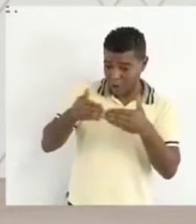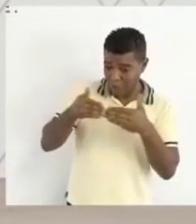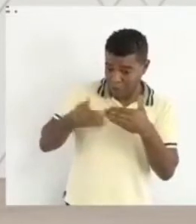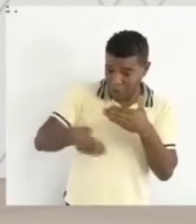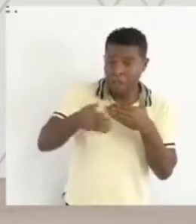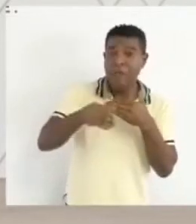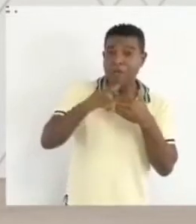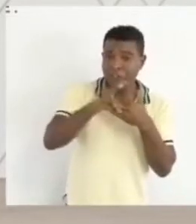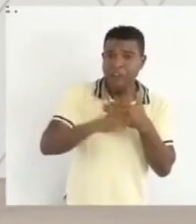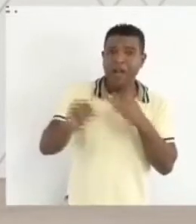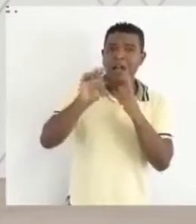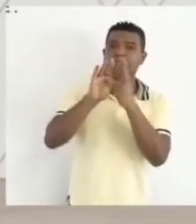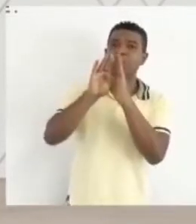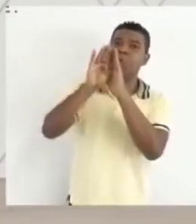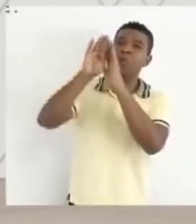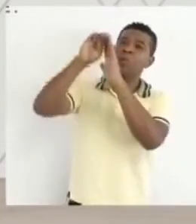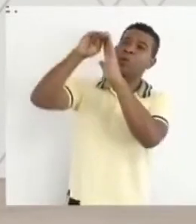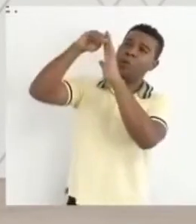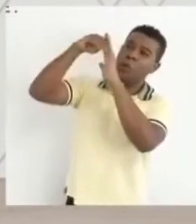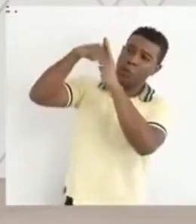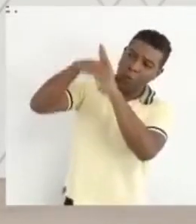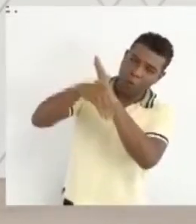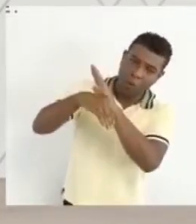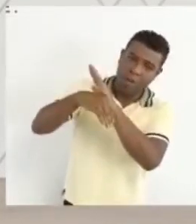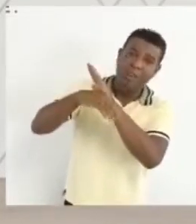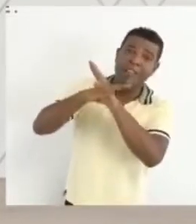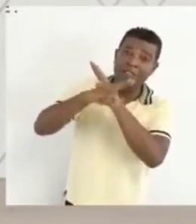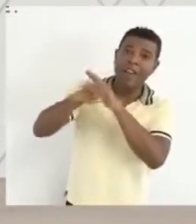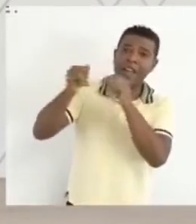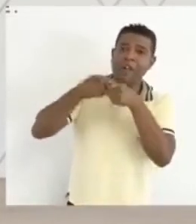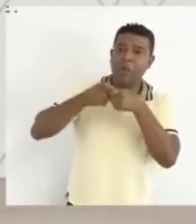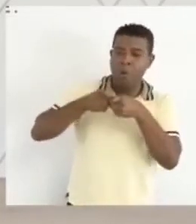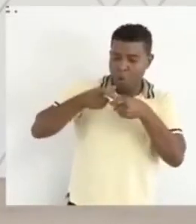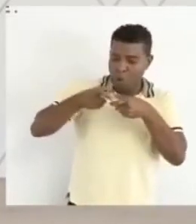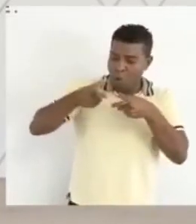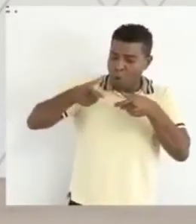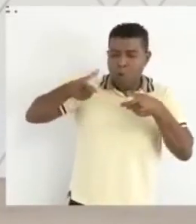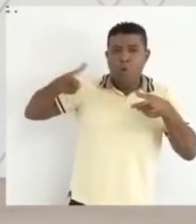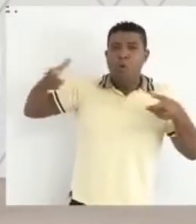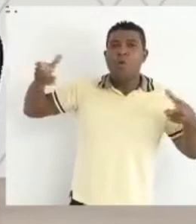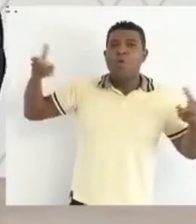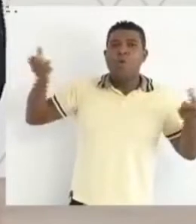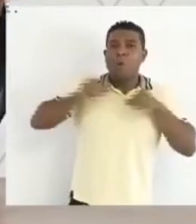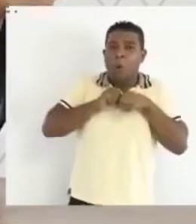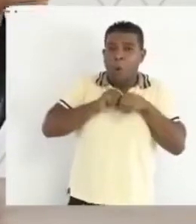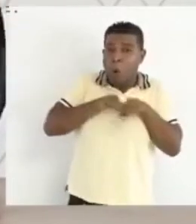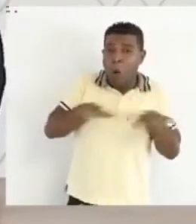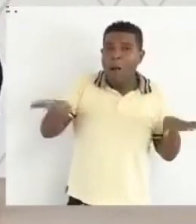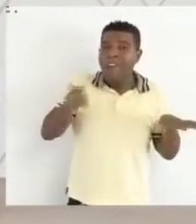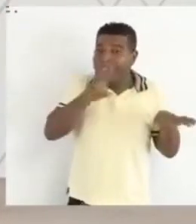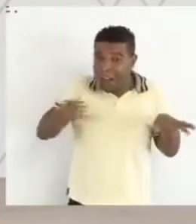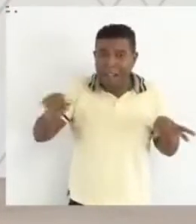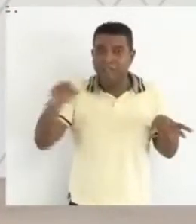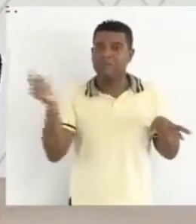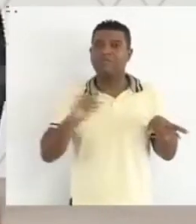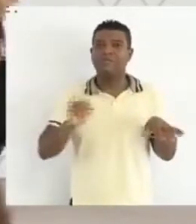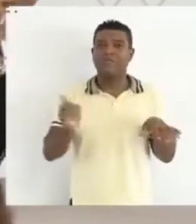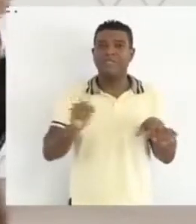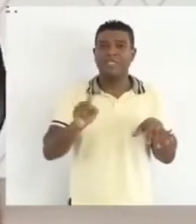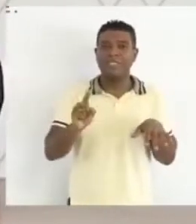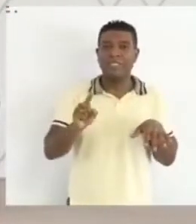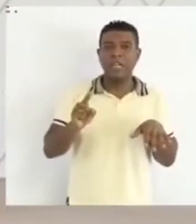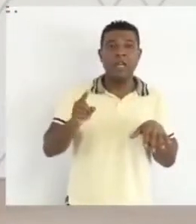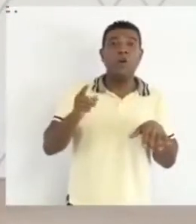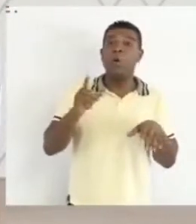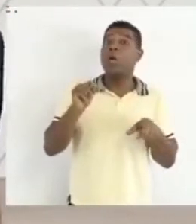dos casos. O que, que a gente entende com o aumento dos casos? É que o dia seguinte tivesse mais